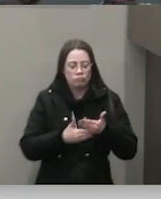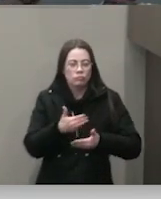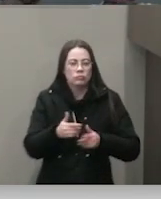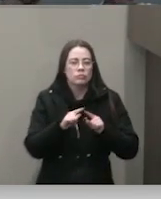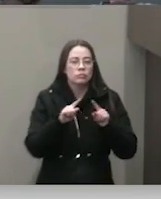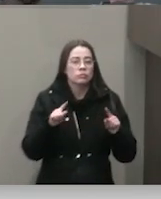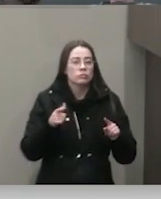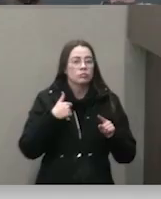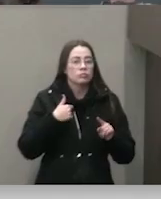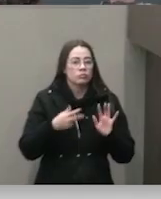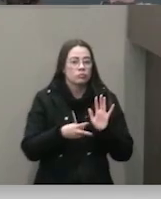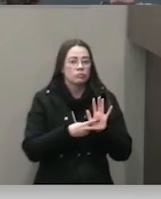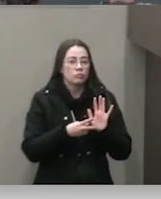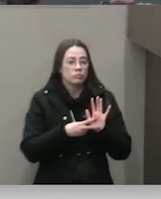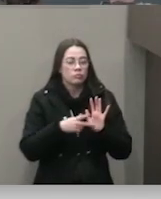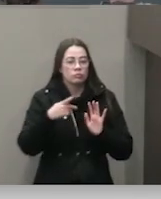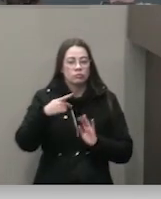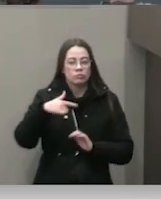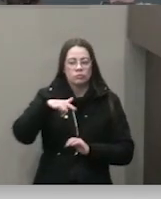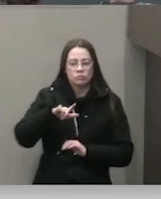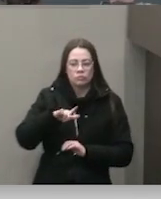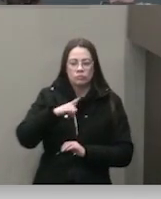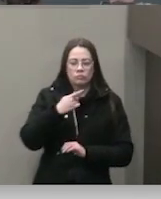porém eu vou me ater de falar do PL